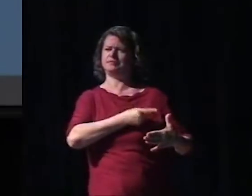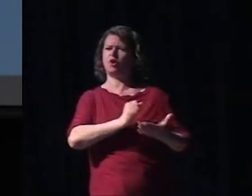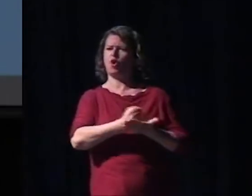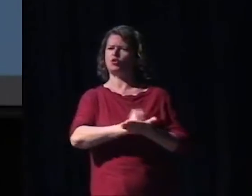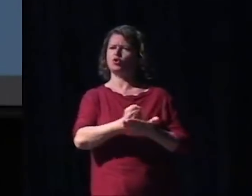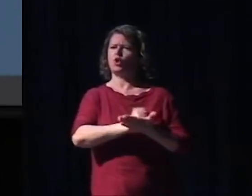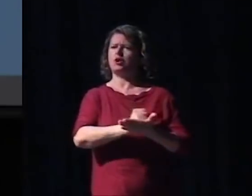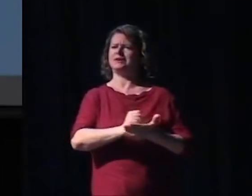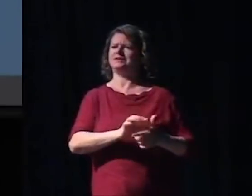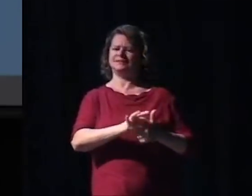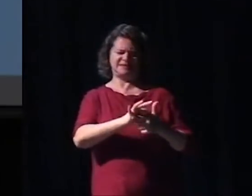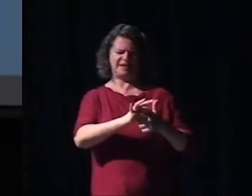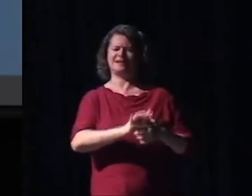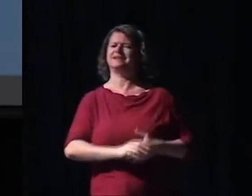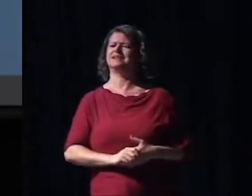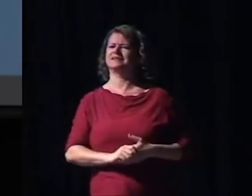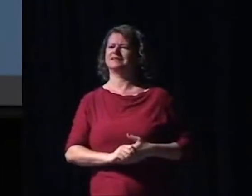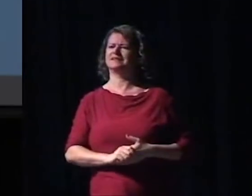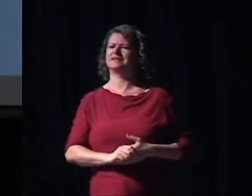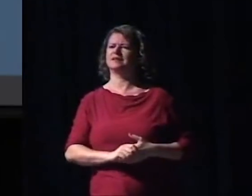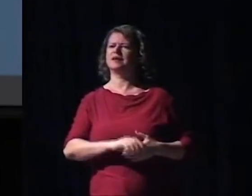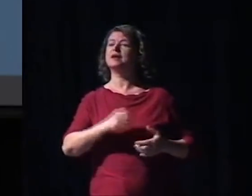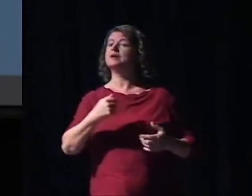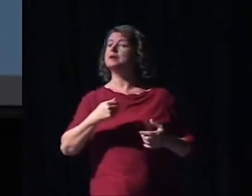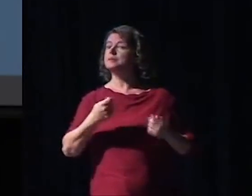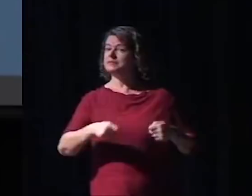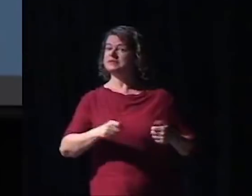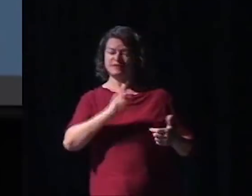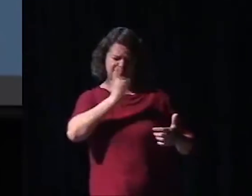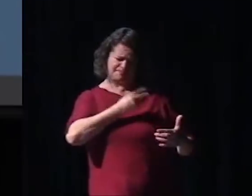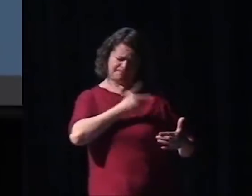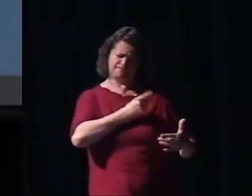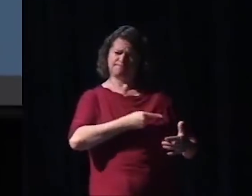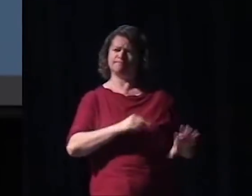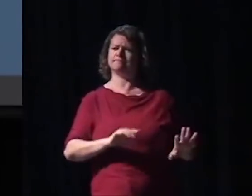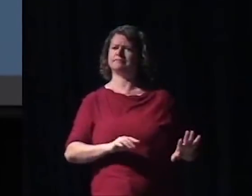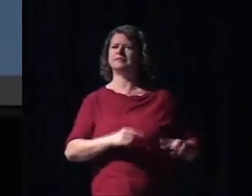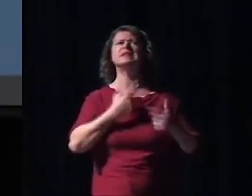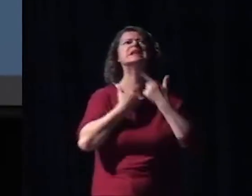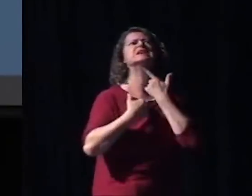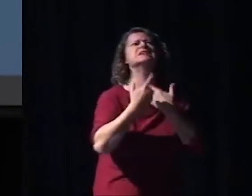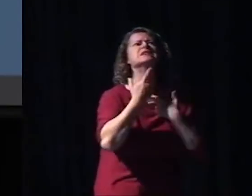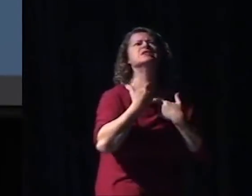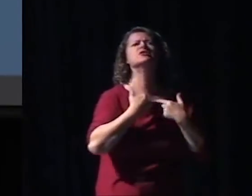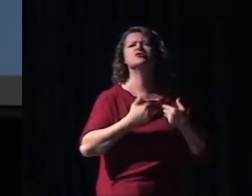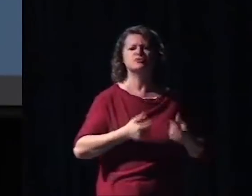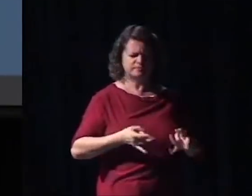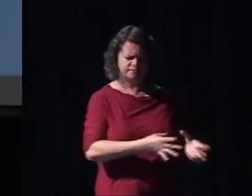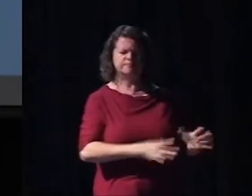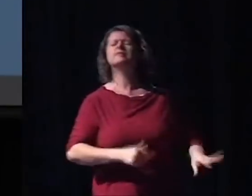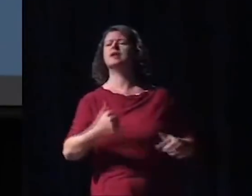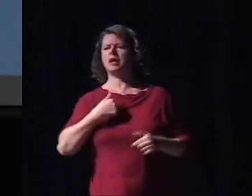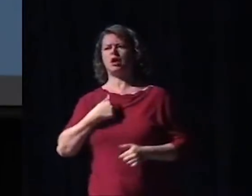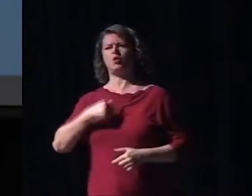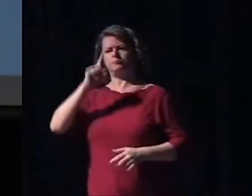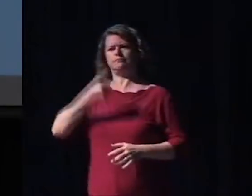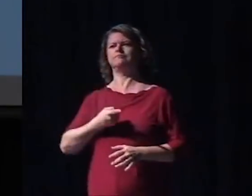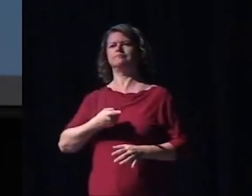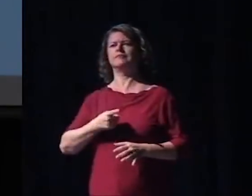preciso dominar, eu preciso submeter a minha carne. Porque aqui quem manda é o Senhor Jesus. Número 5.